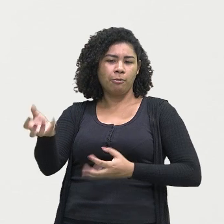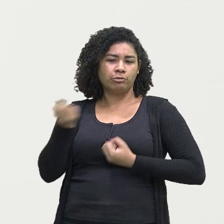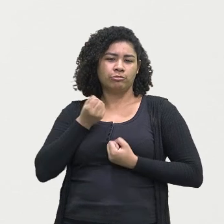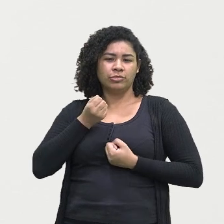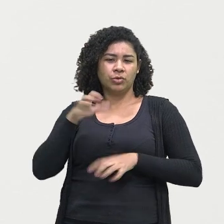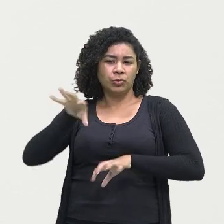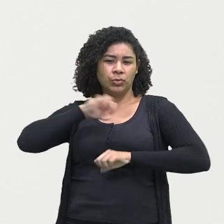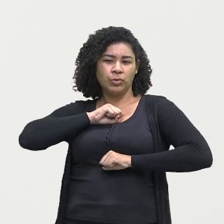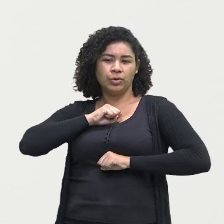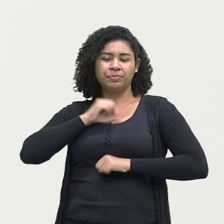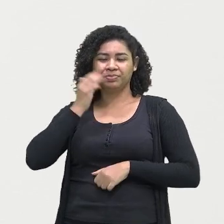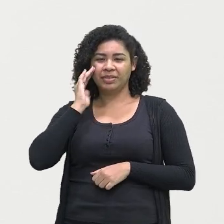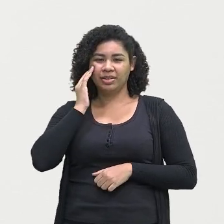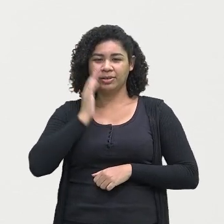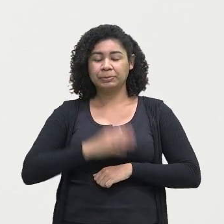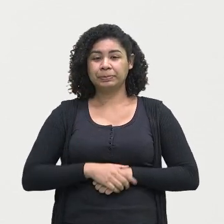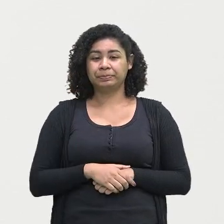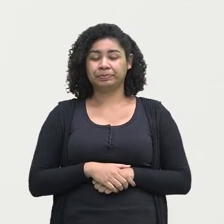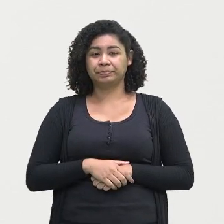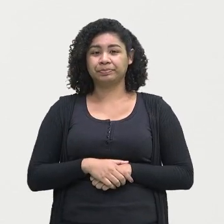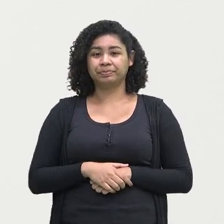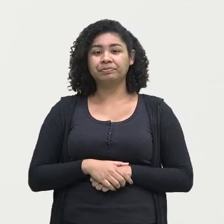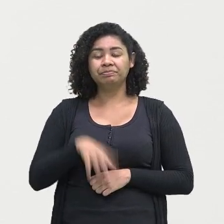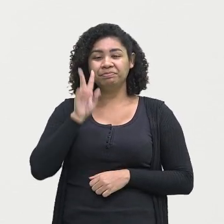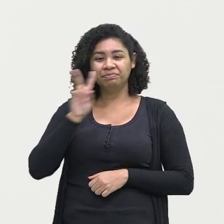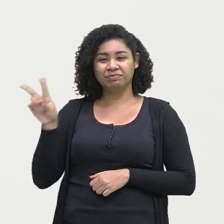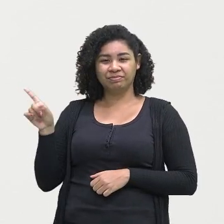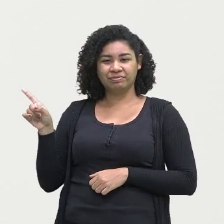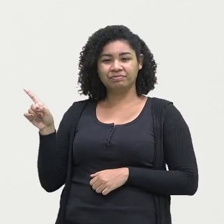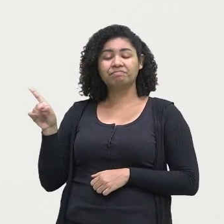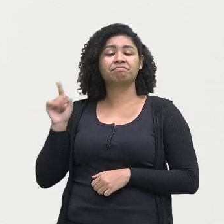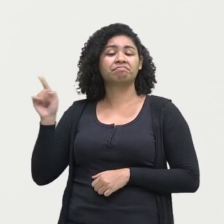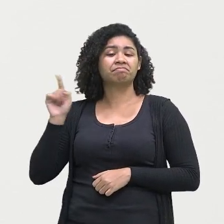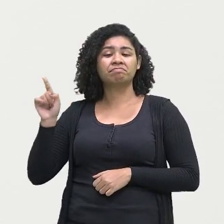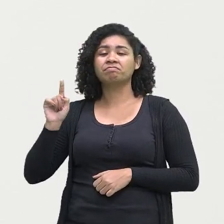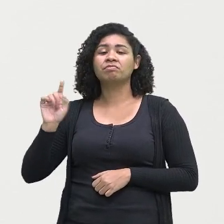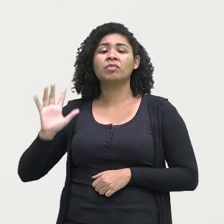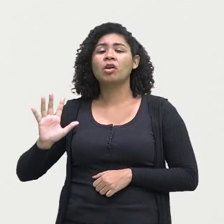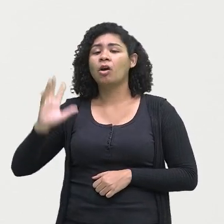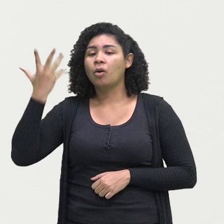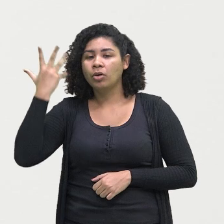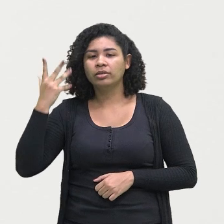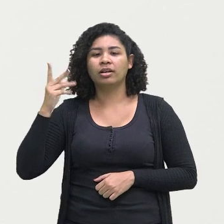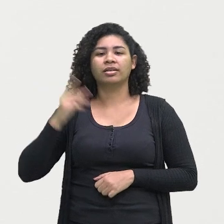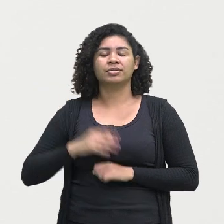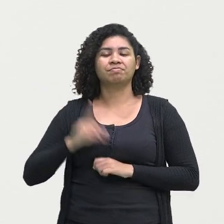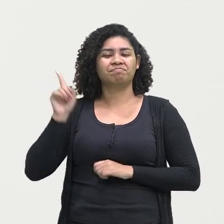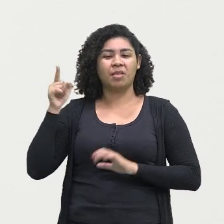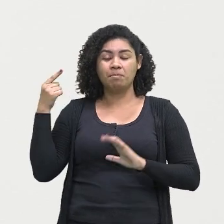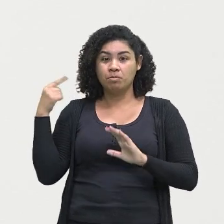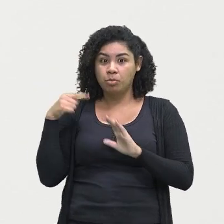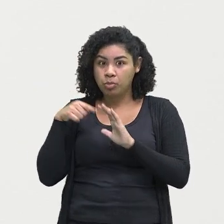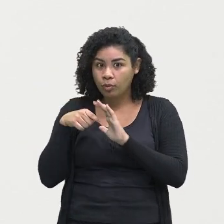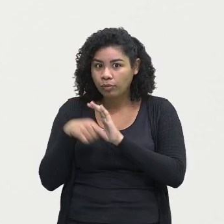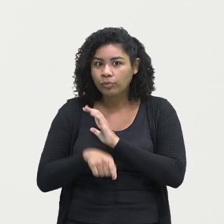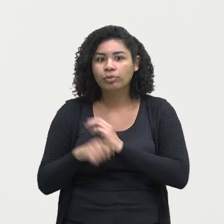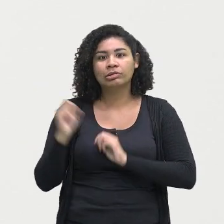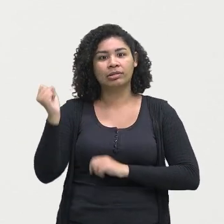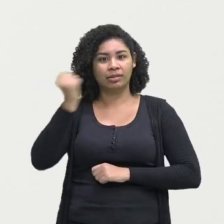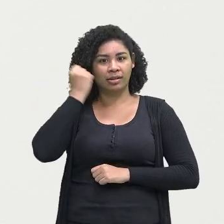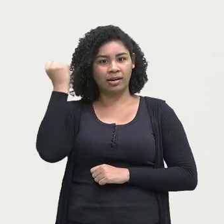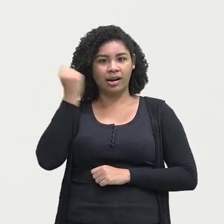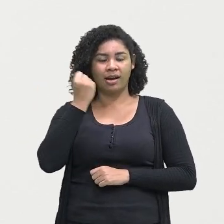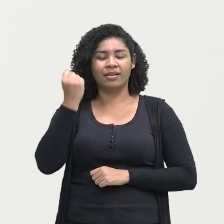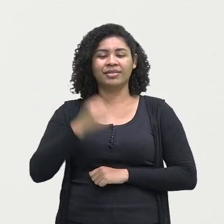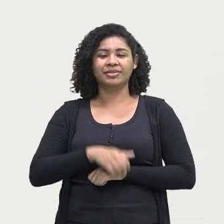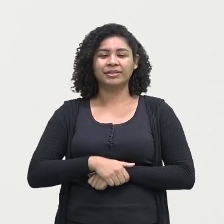síndrome aqui, a coisa que acontece é um pouquinho mais profunda. Então vamos ler aqui. Imagine